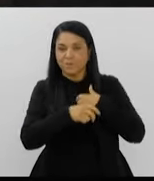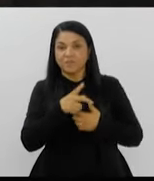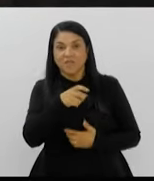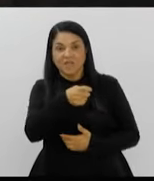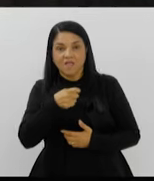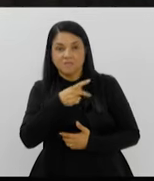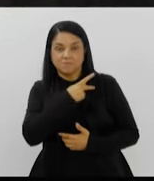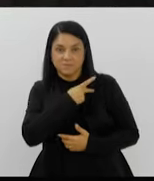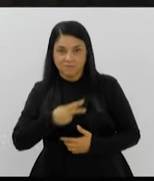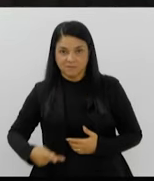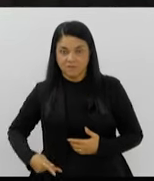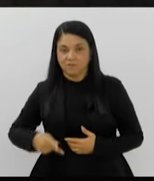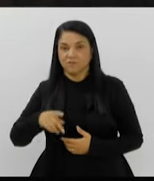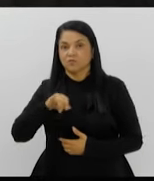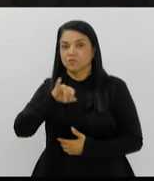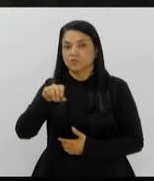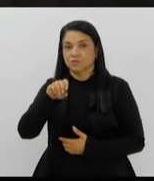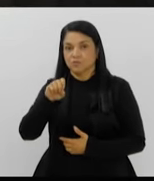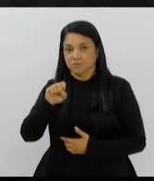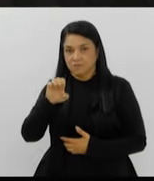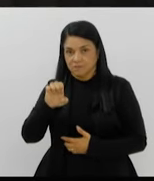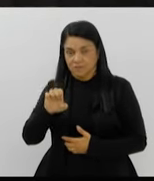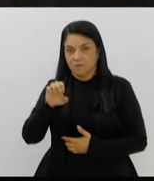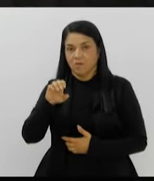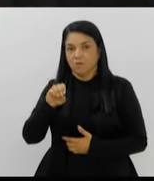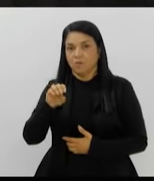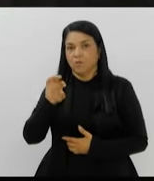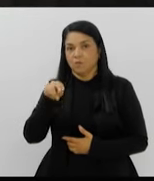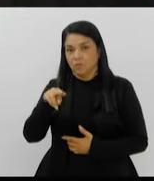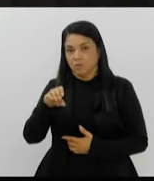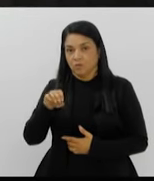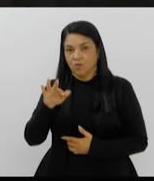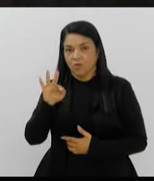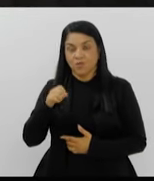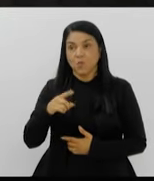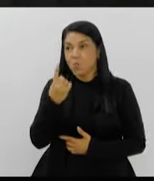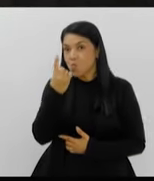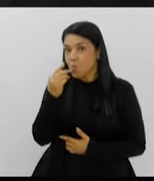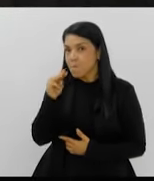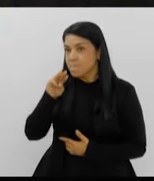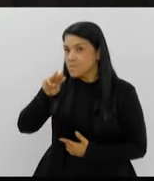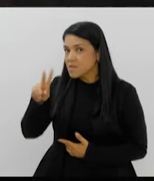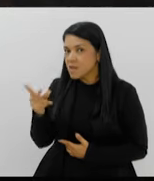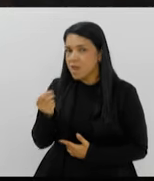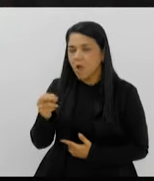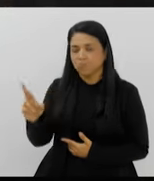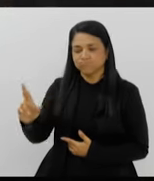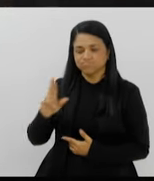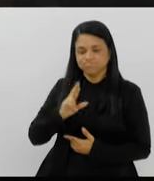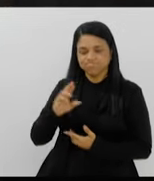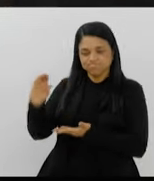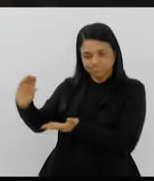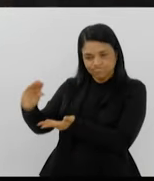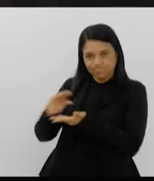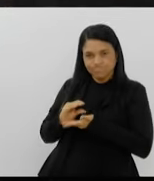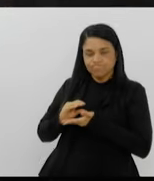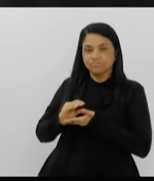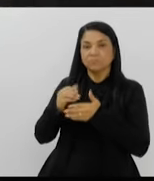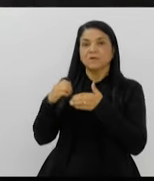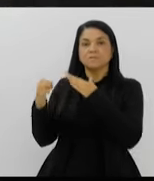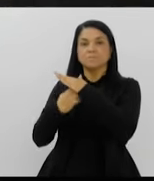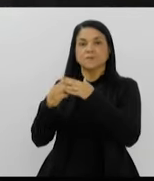Rogério Onofre, admitiu receber 1 milhão por mês de propina das empresas de ônibus. E nós não